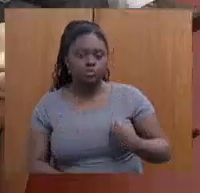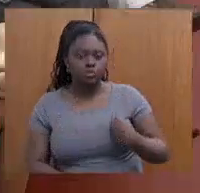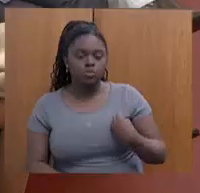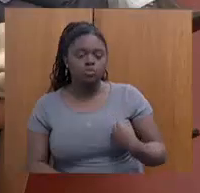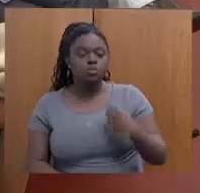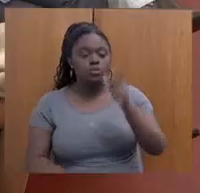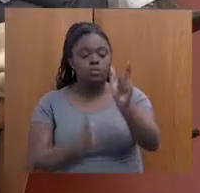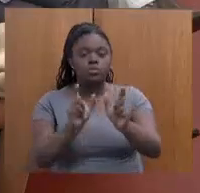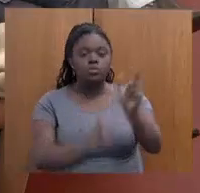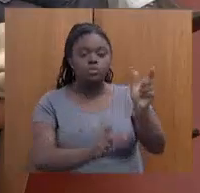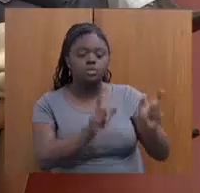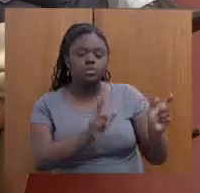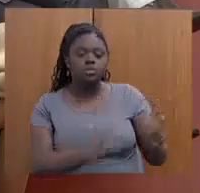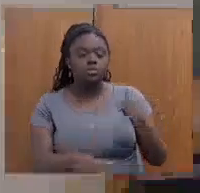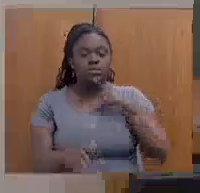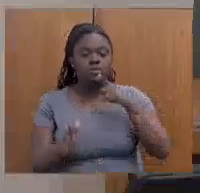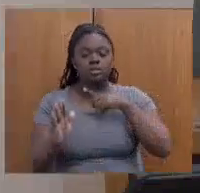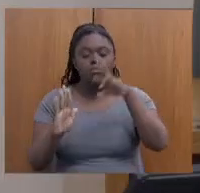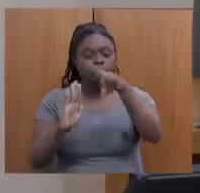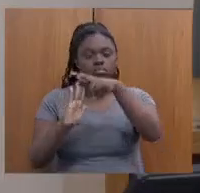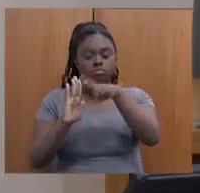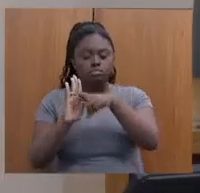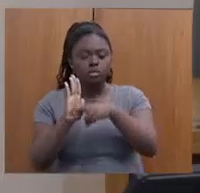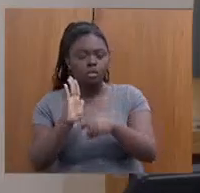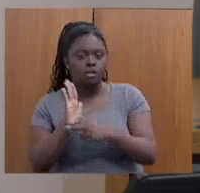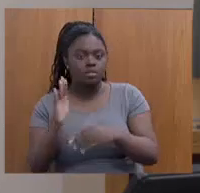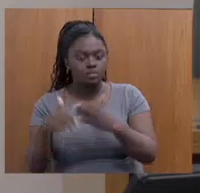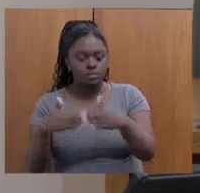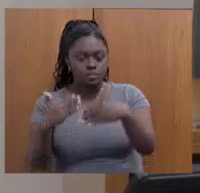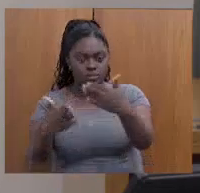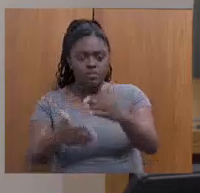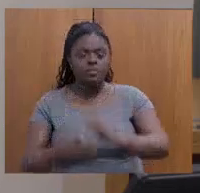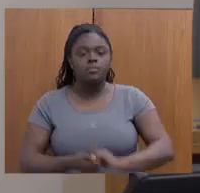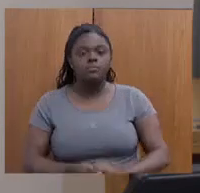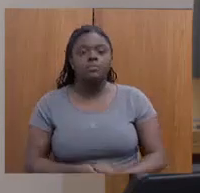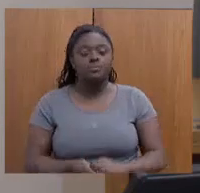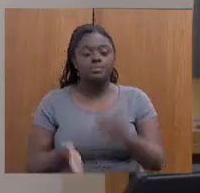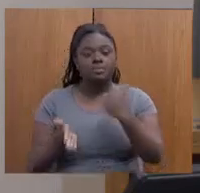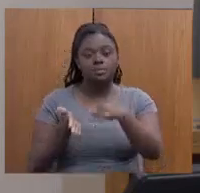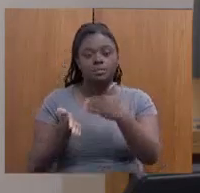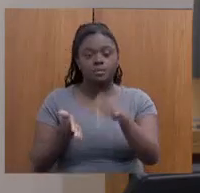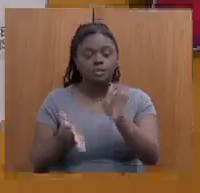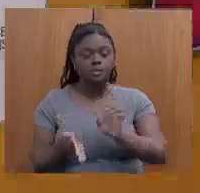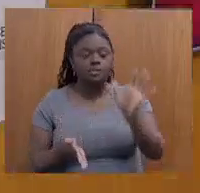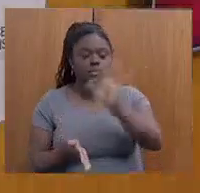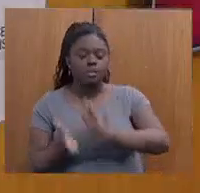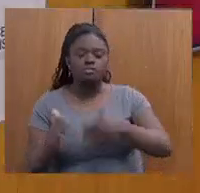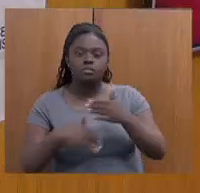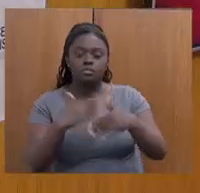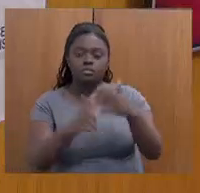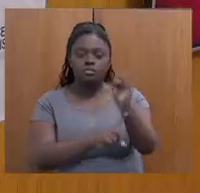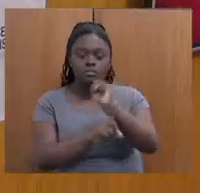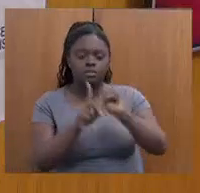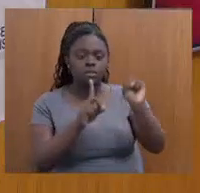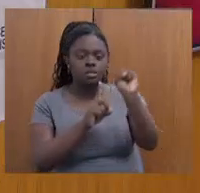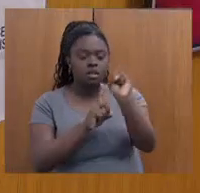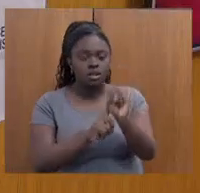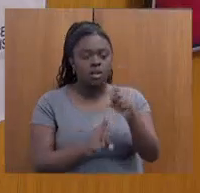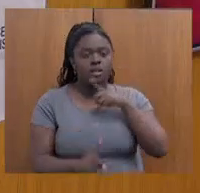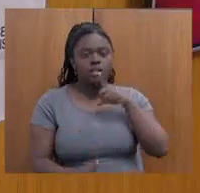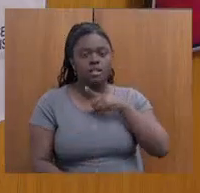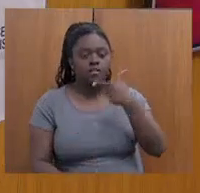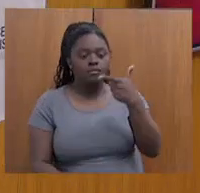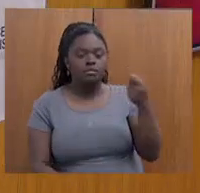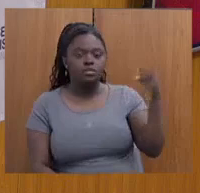reunião obedecerão as seguintes normas e procedimentos. A secretária de Estado e Desenvolvimento Social disporá de até 20